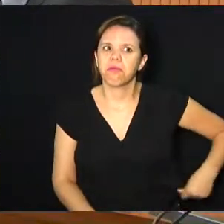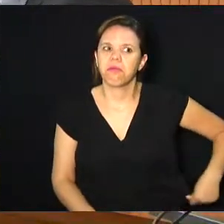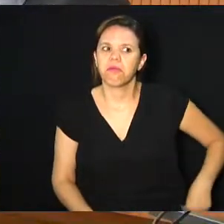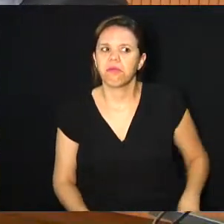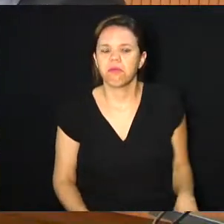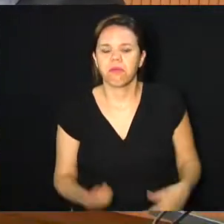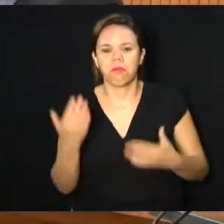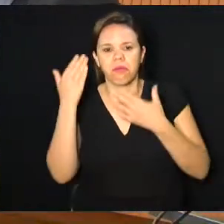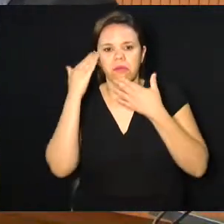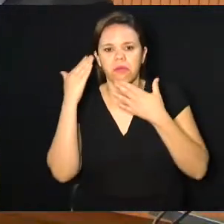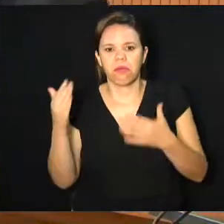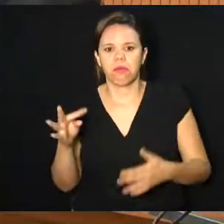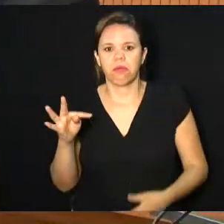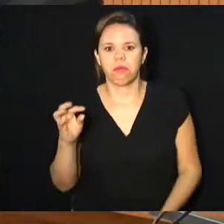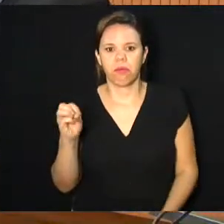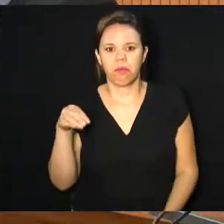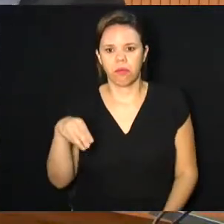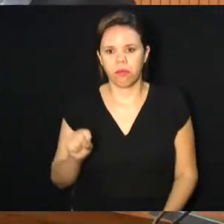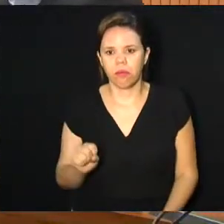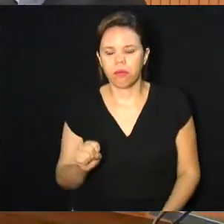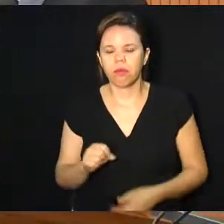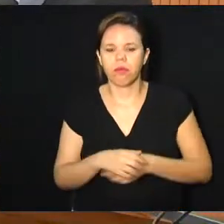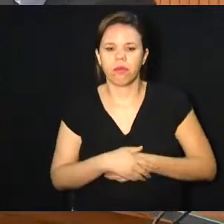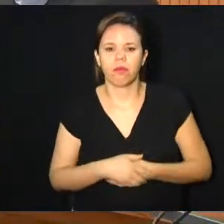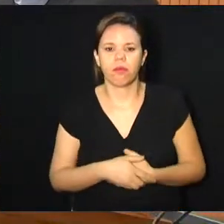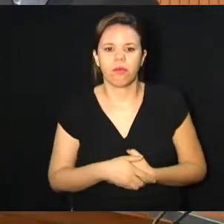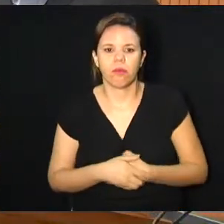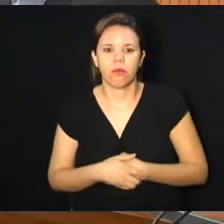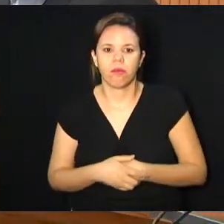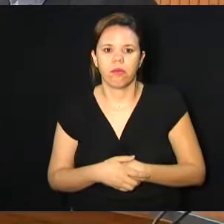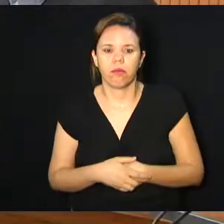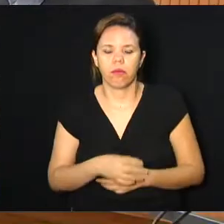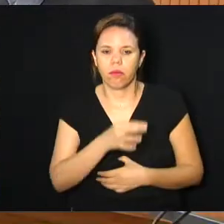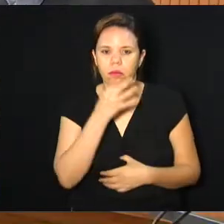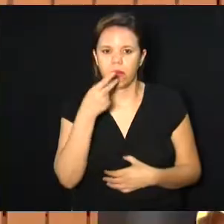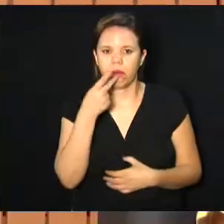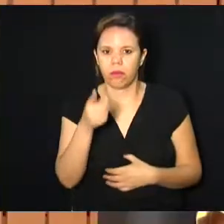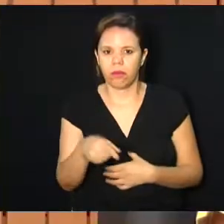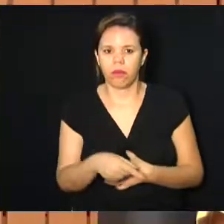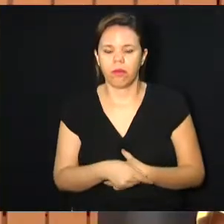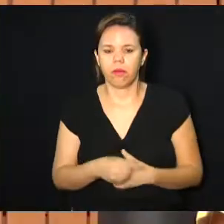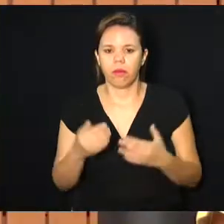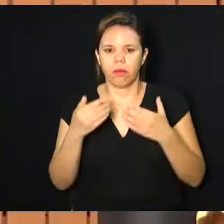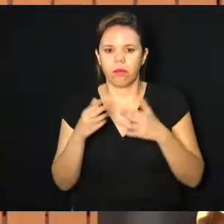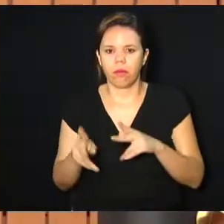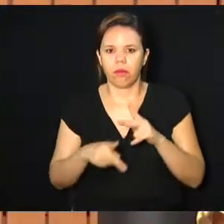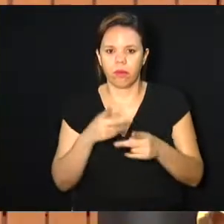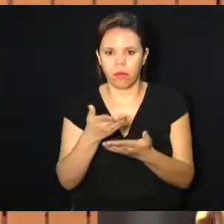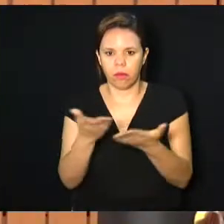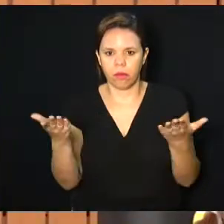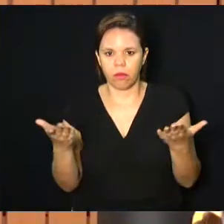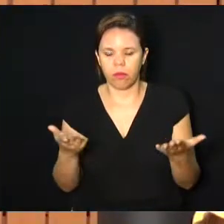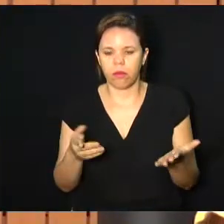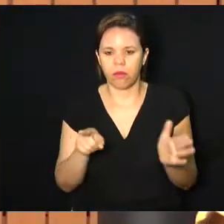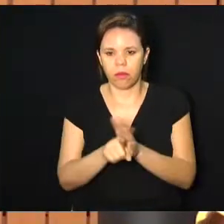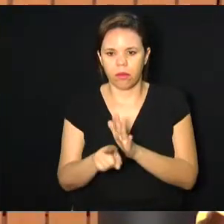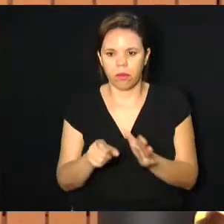Muito obrigado, Tomás. Excelente a sua fala. E eu abro agora para